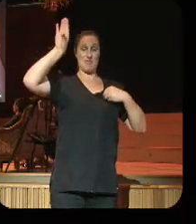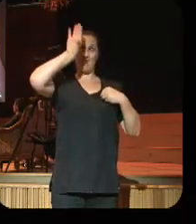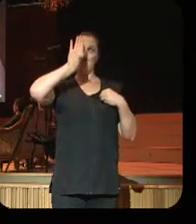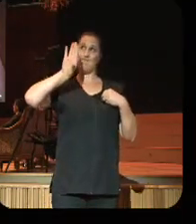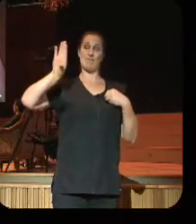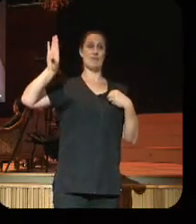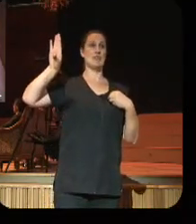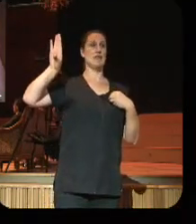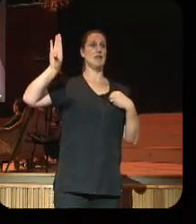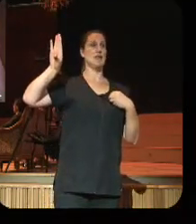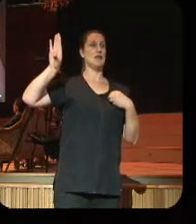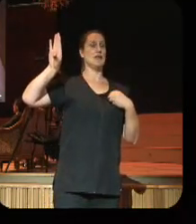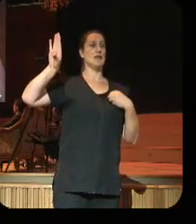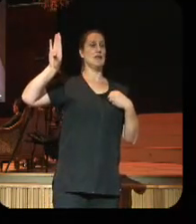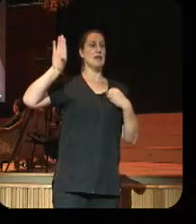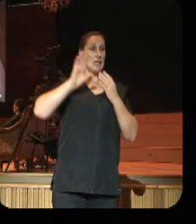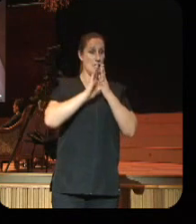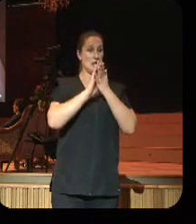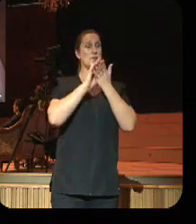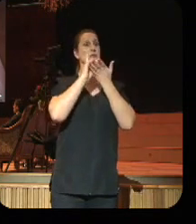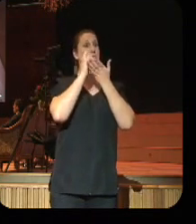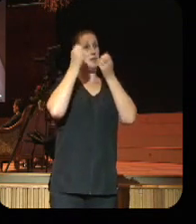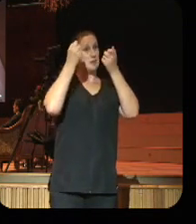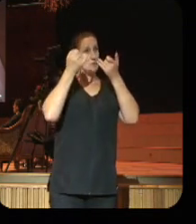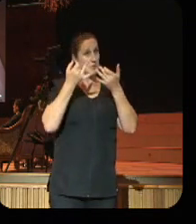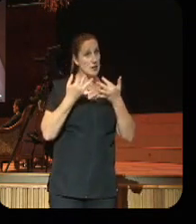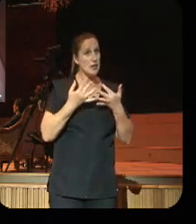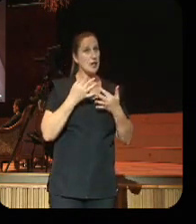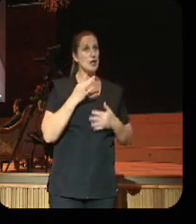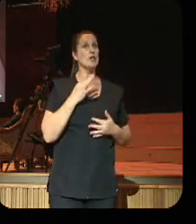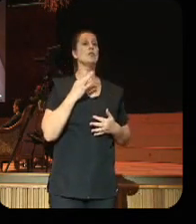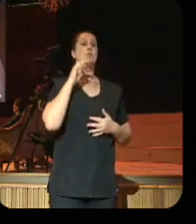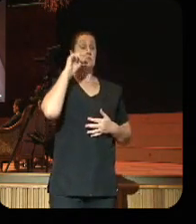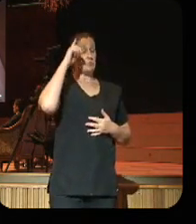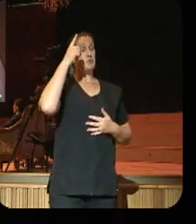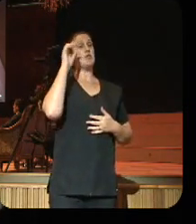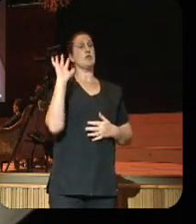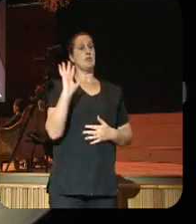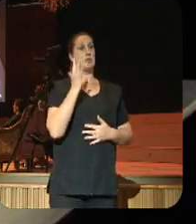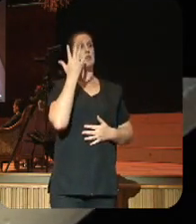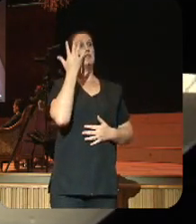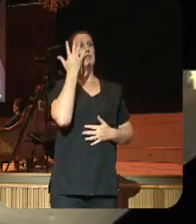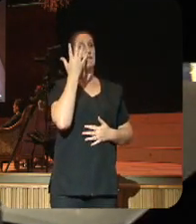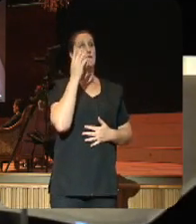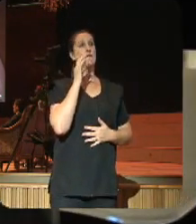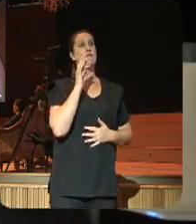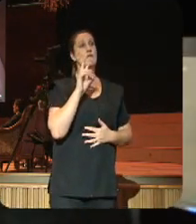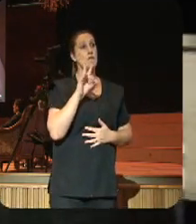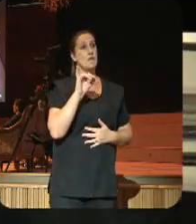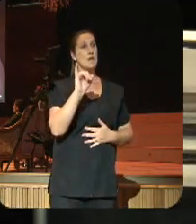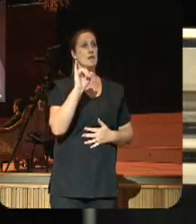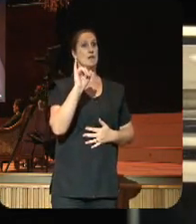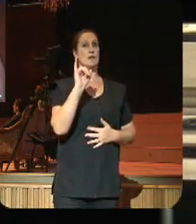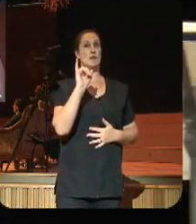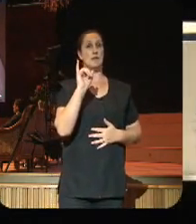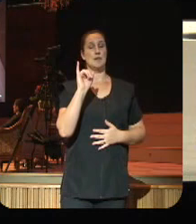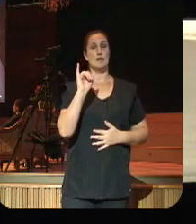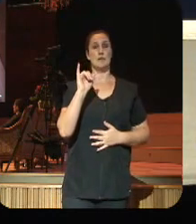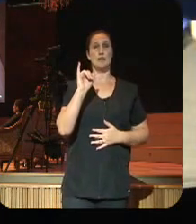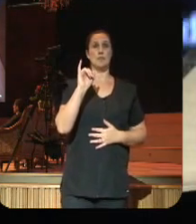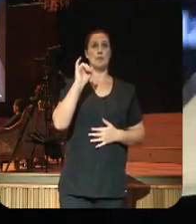Bíblia diz que isso vai acontecer um dia, e quando isso acontecer,